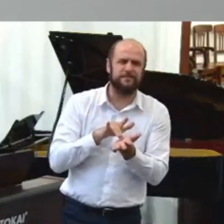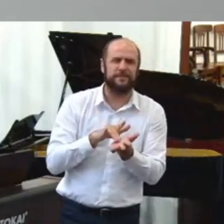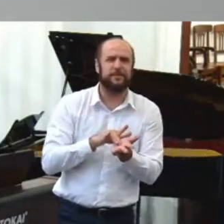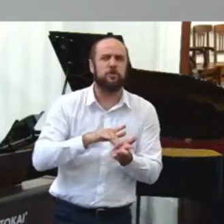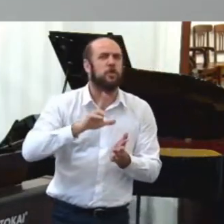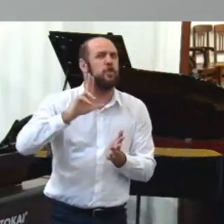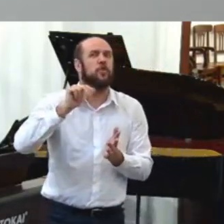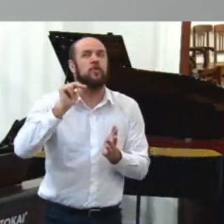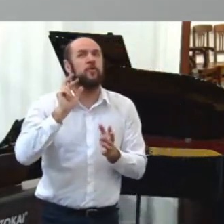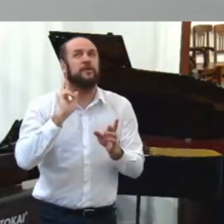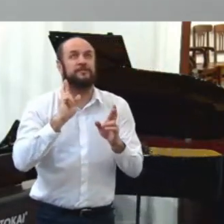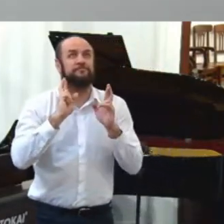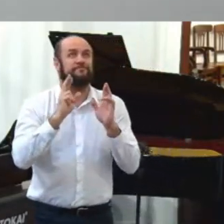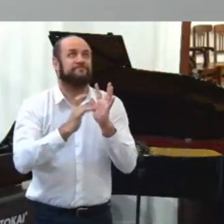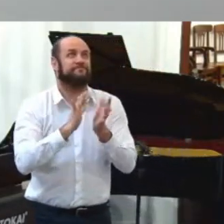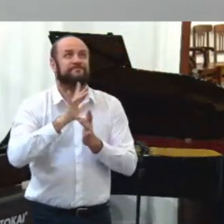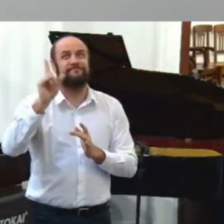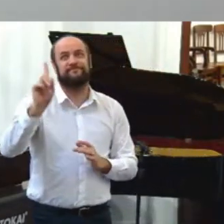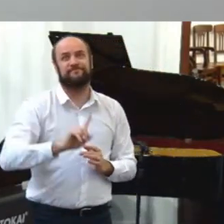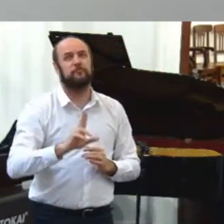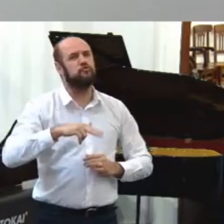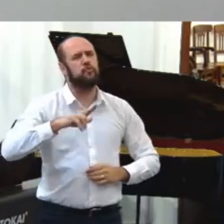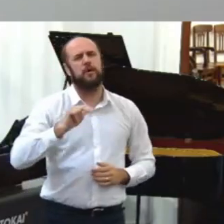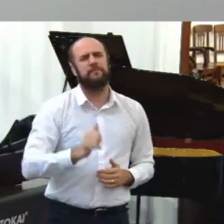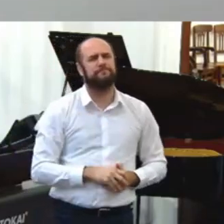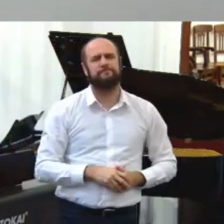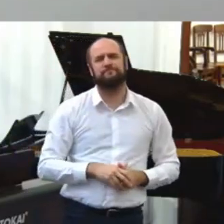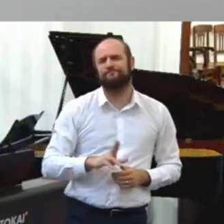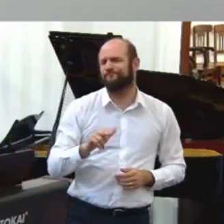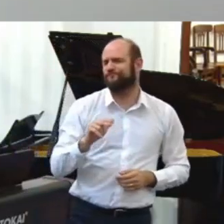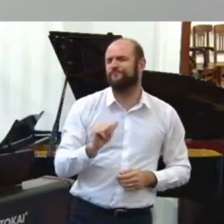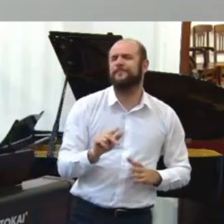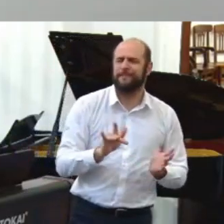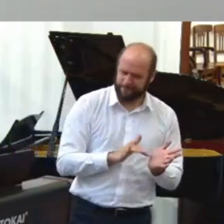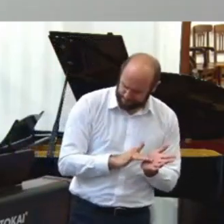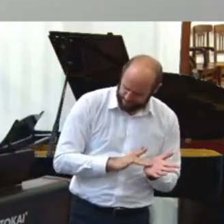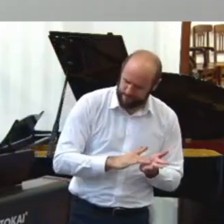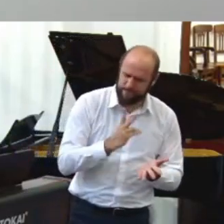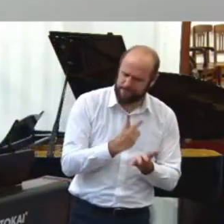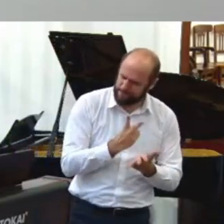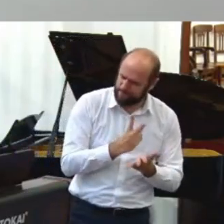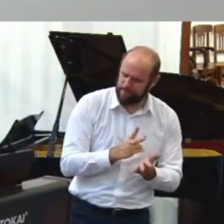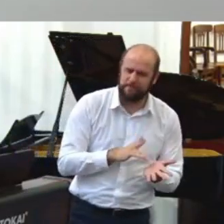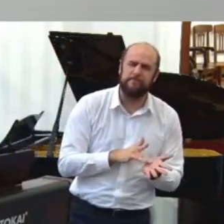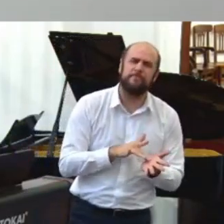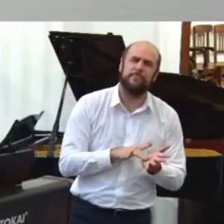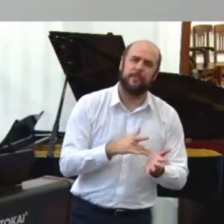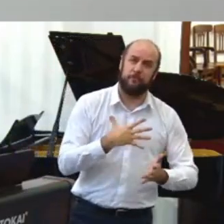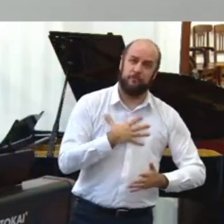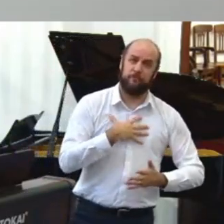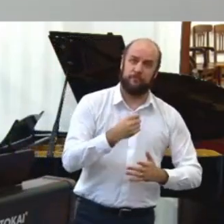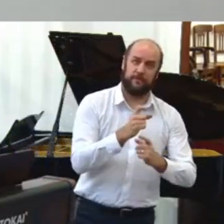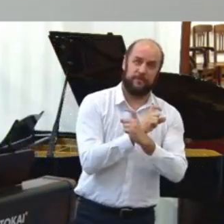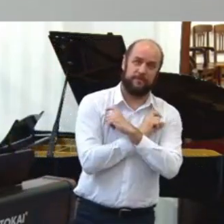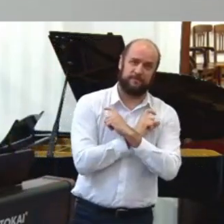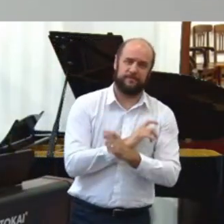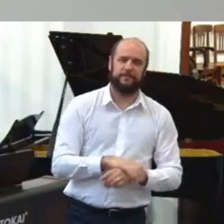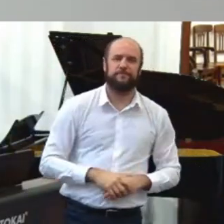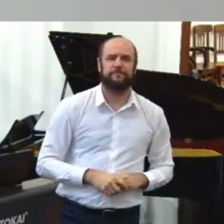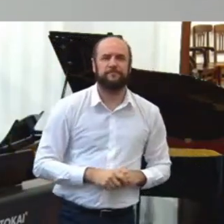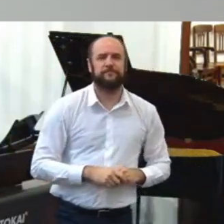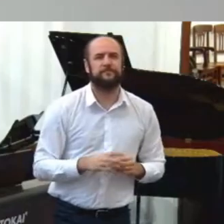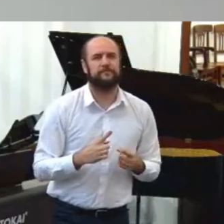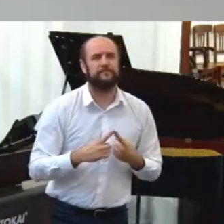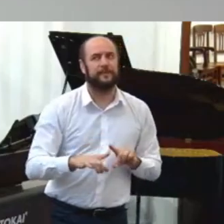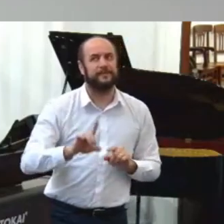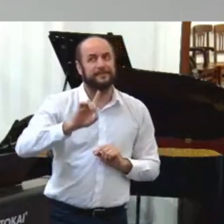espectadora da vinda do Messias, não. Ela era uma inimiga, ela era a filha do Faraó. Mas o